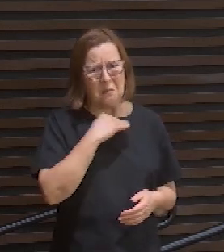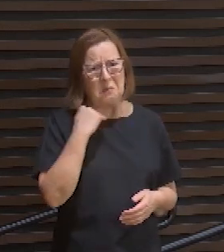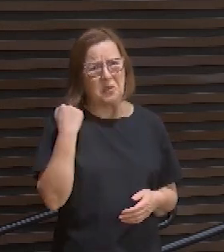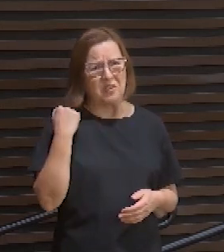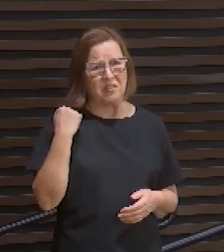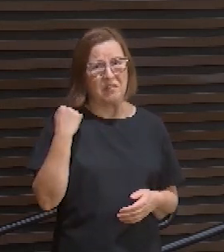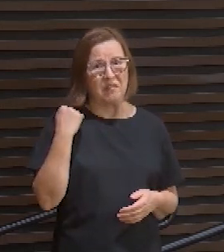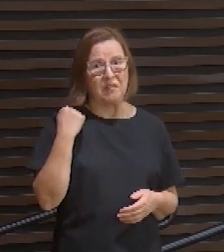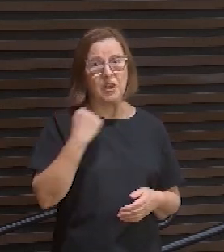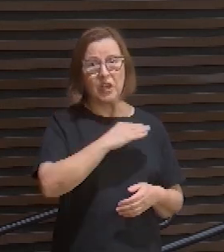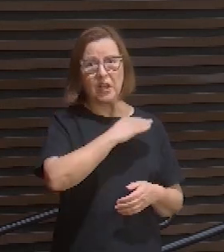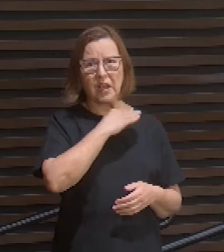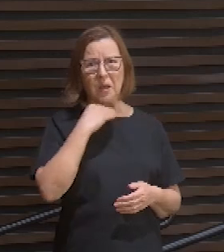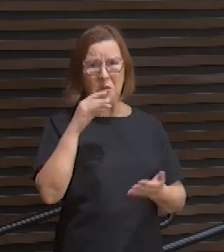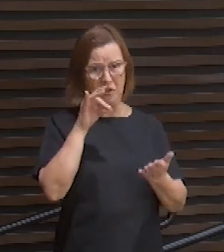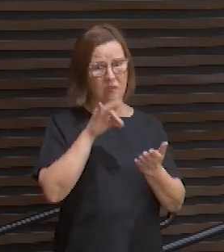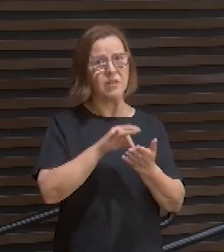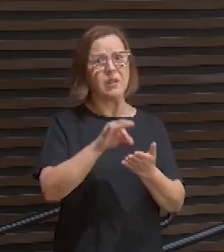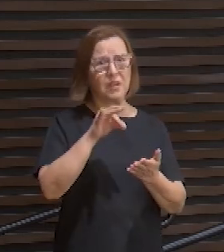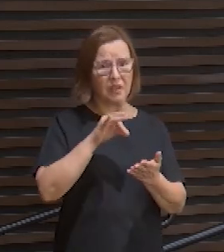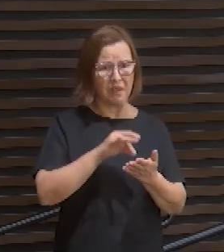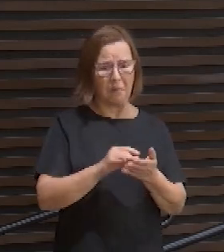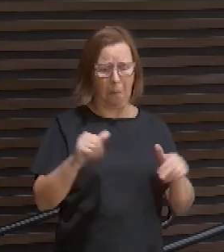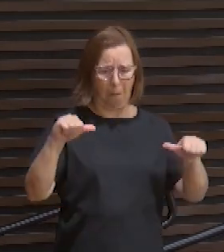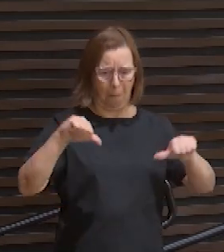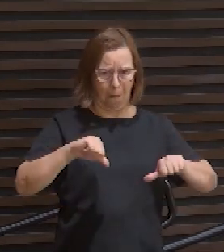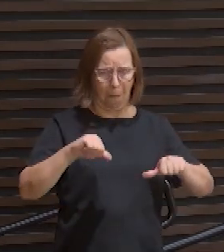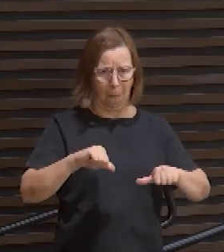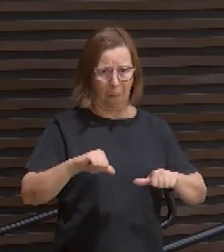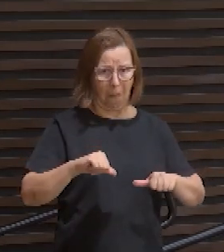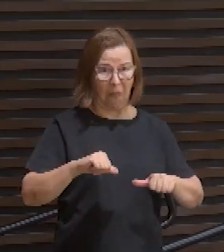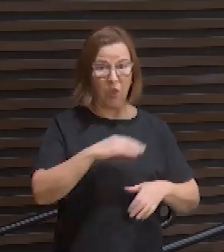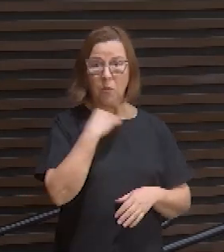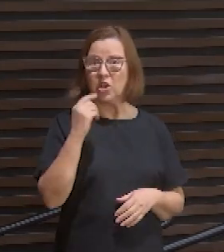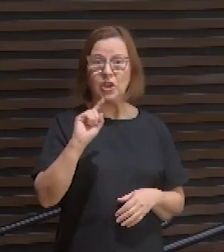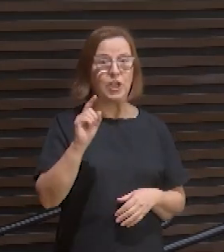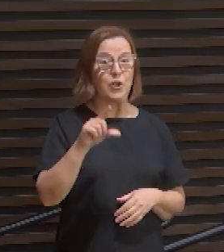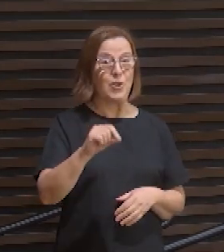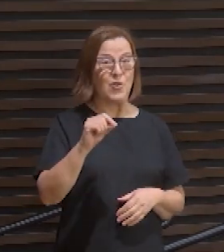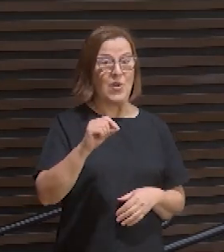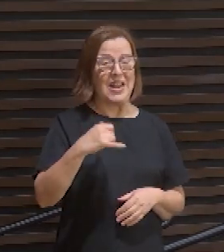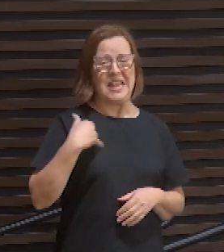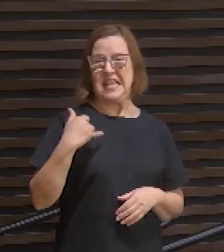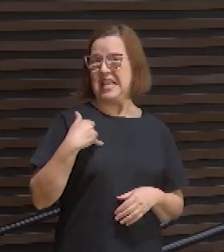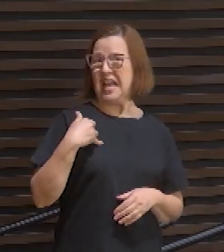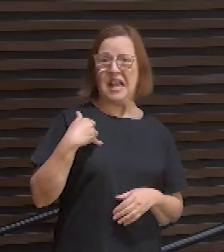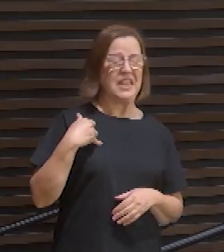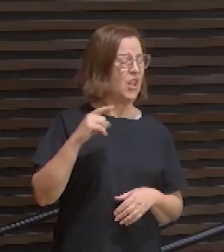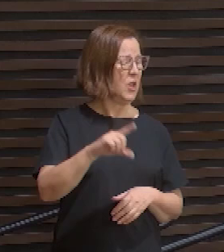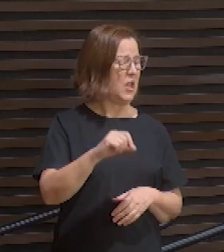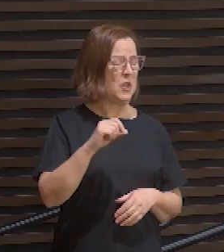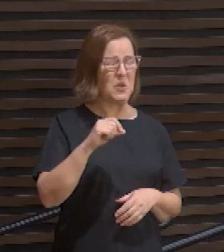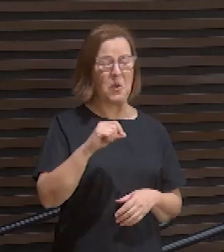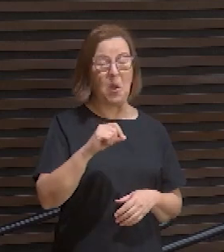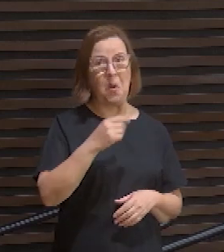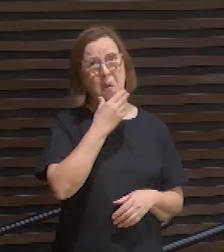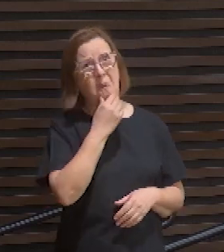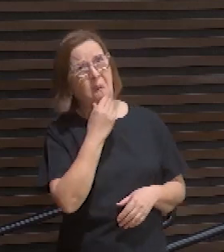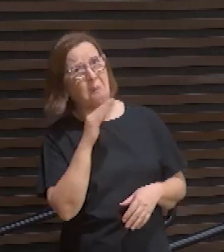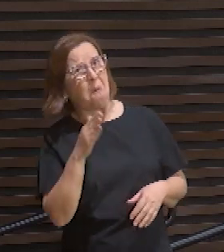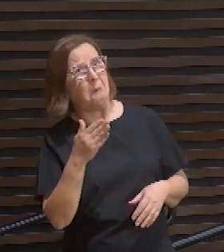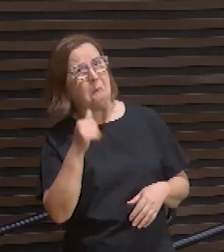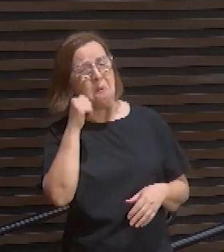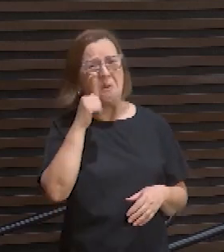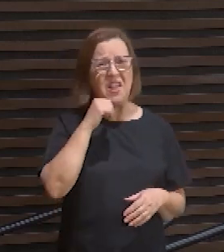A morte é um inimigo terrível e ela não escolhe idade, não escolhe sexo, não escolhe cor